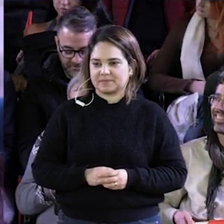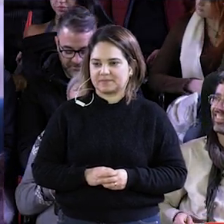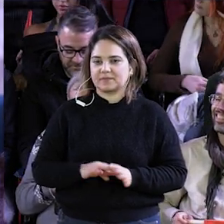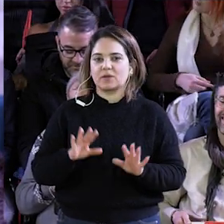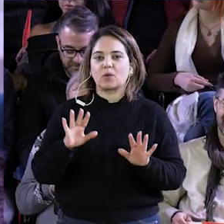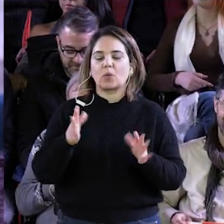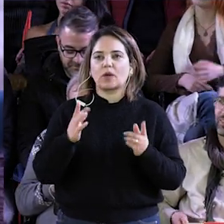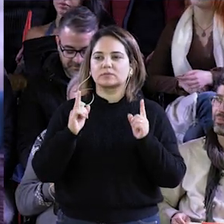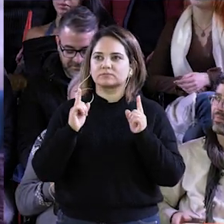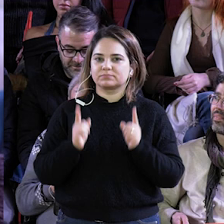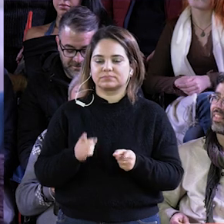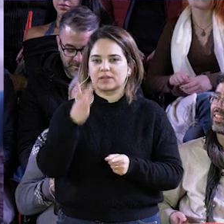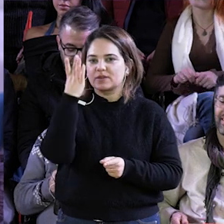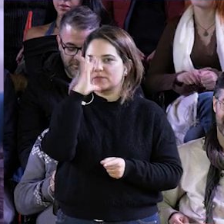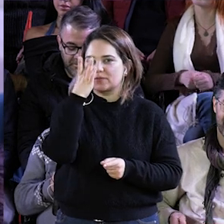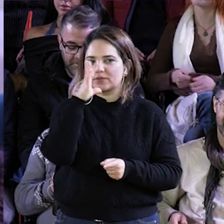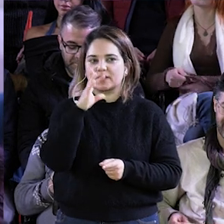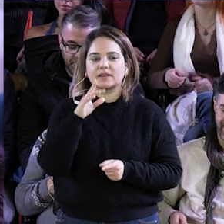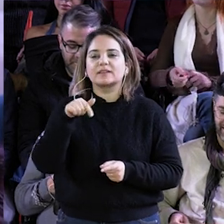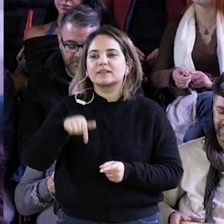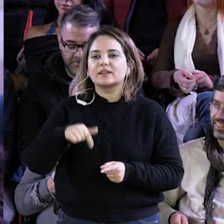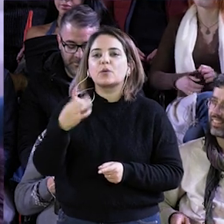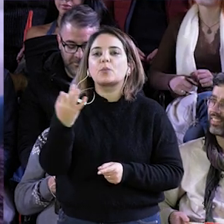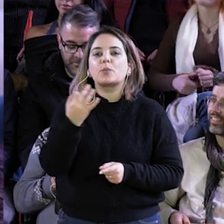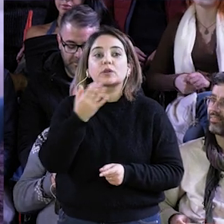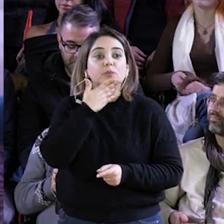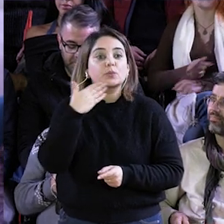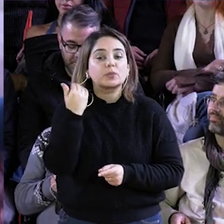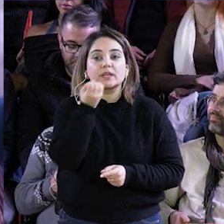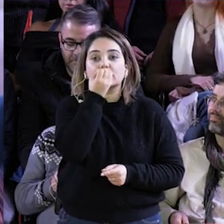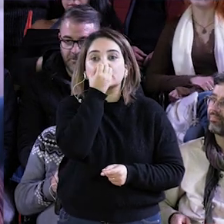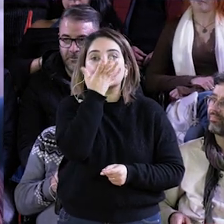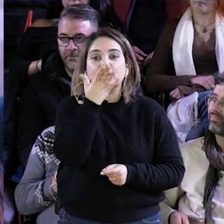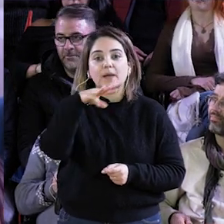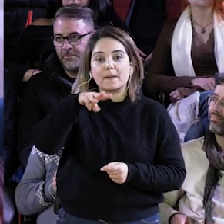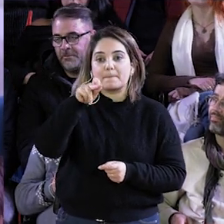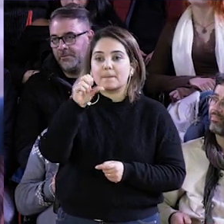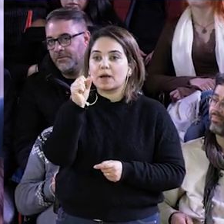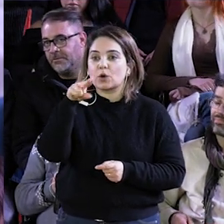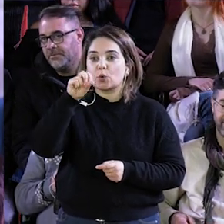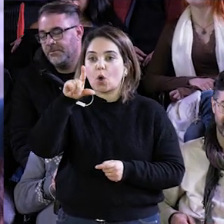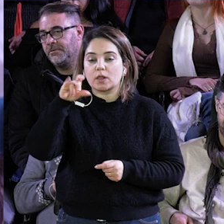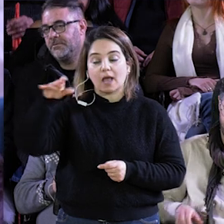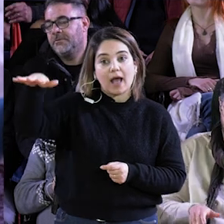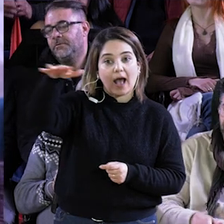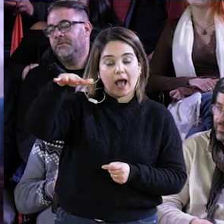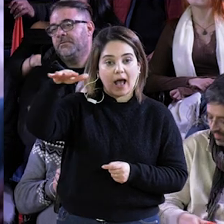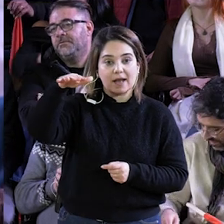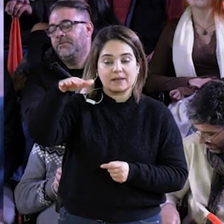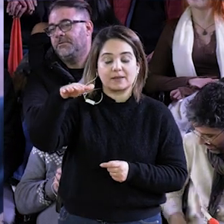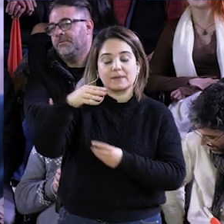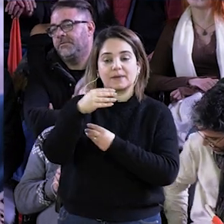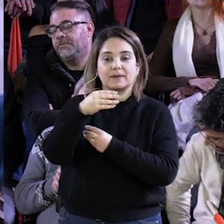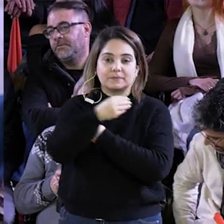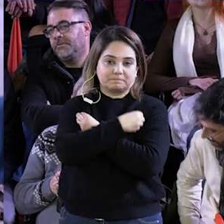Quando chega fevereiro, não há nada mais bonito no Porto do que as magnólias. Em São Lázaro, nos jardins do Palácio, na